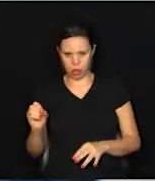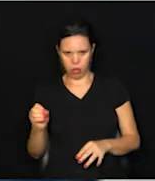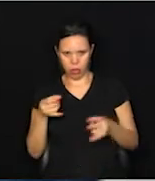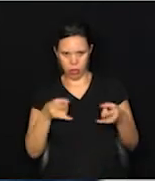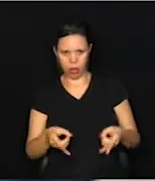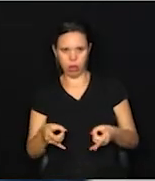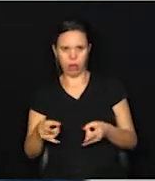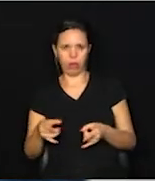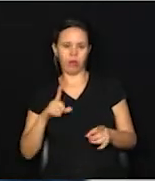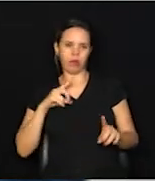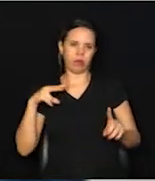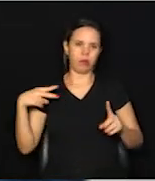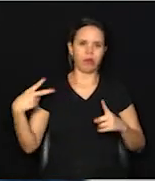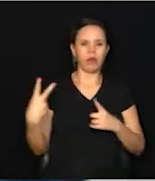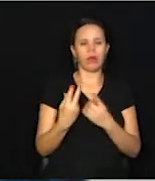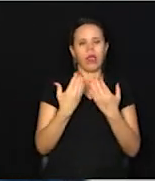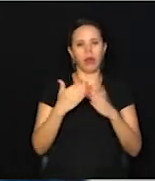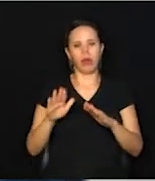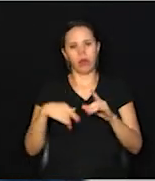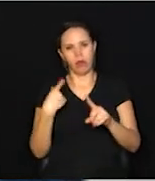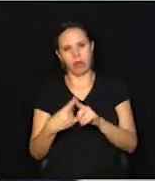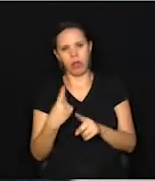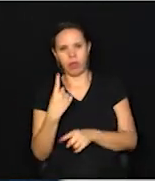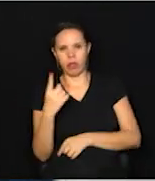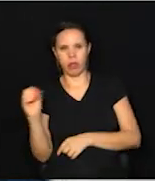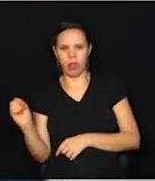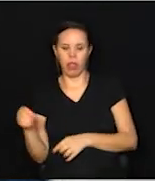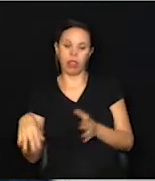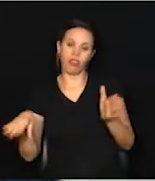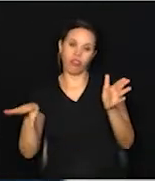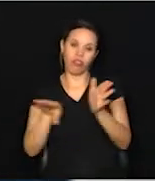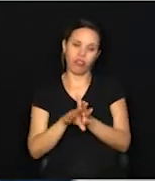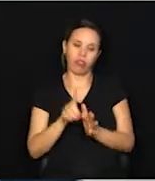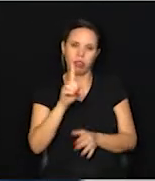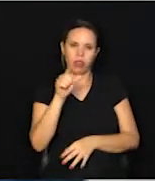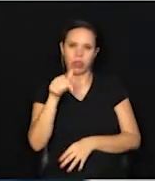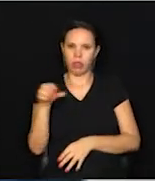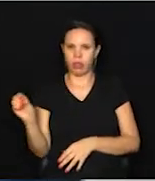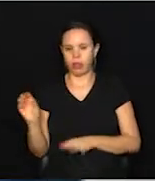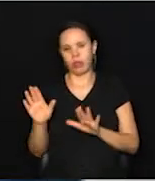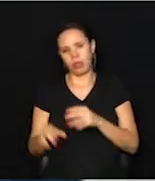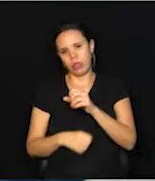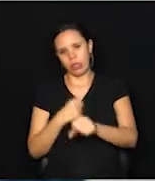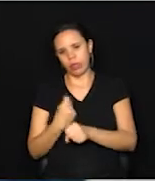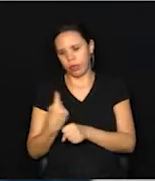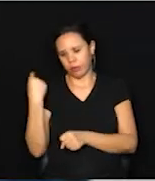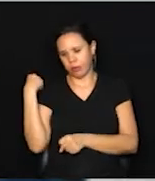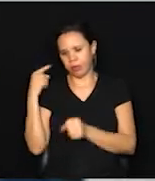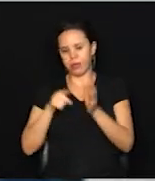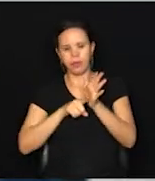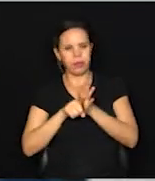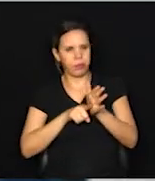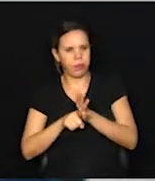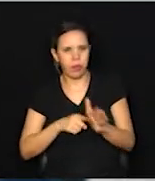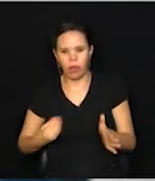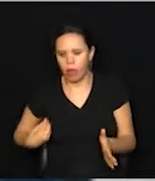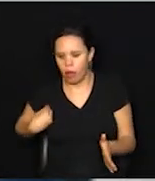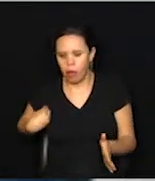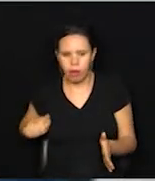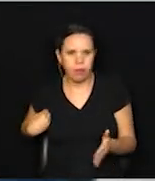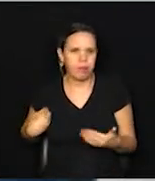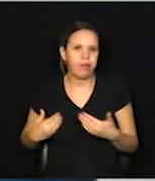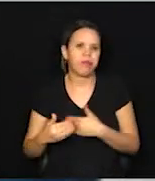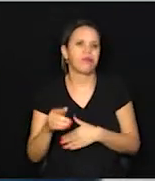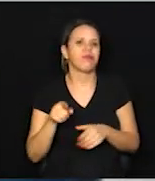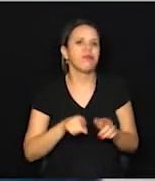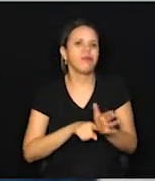a perspectiva de abrir mais 10, chegando a 170. No ano passado, dados estatísticos, já que eu não estava